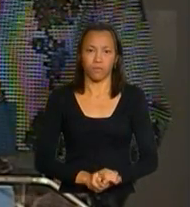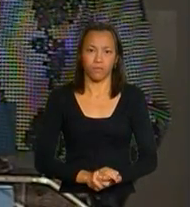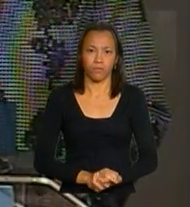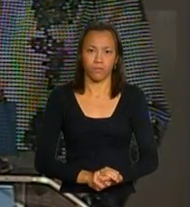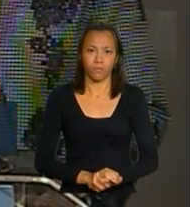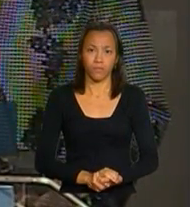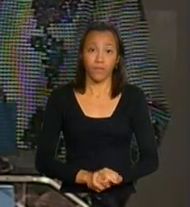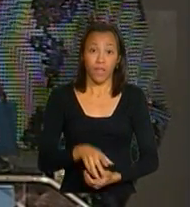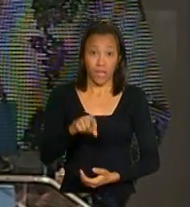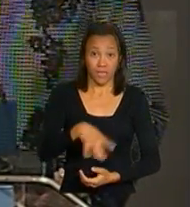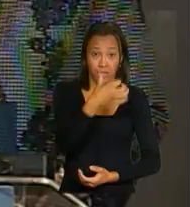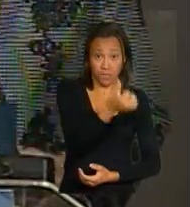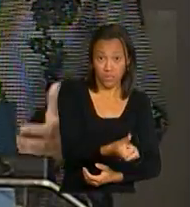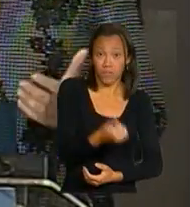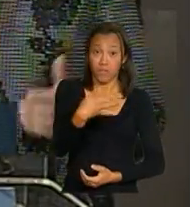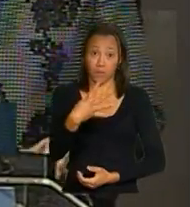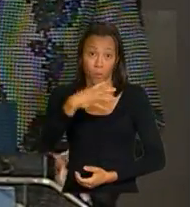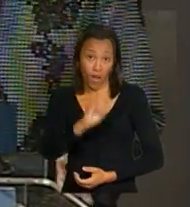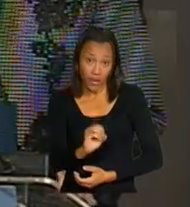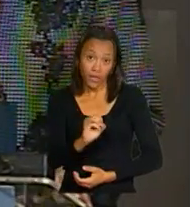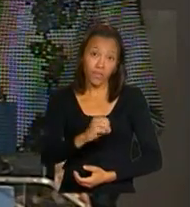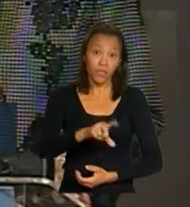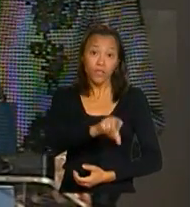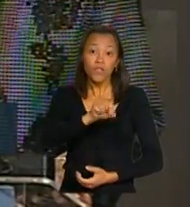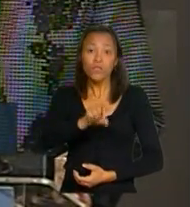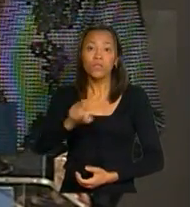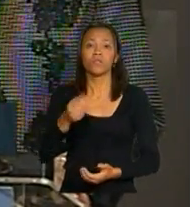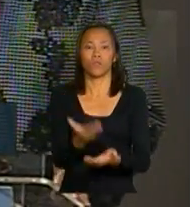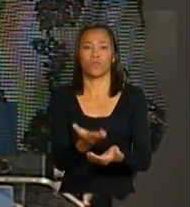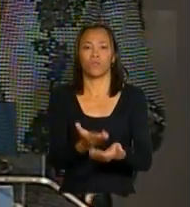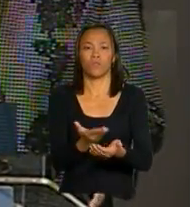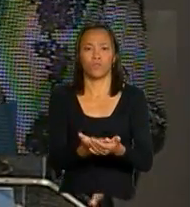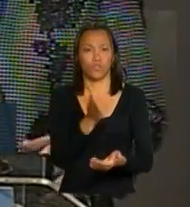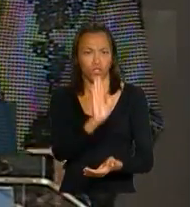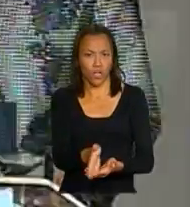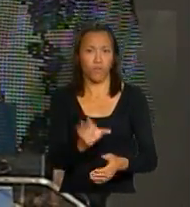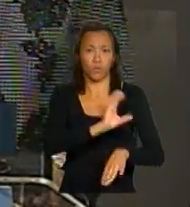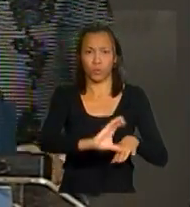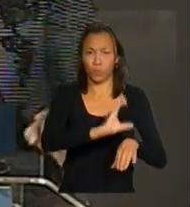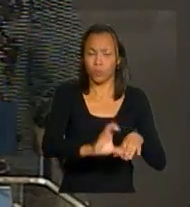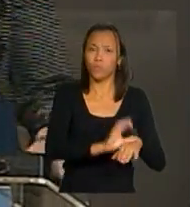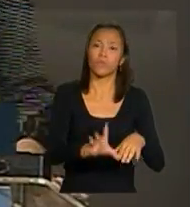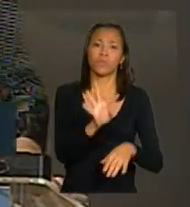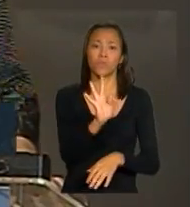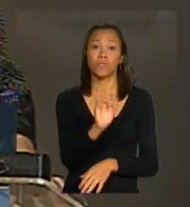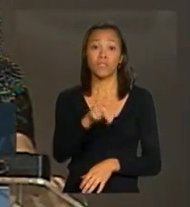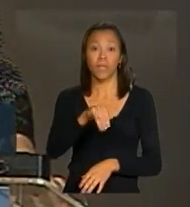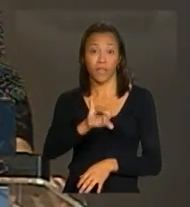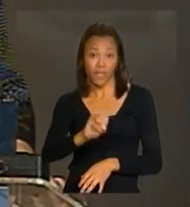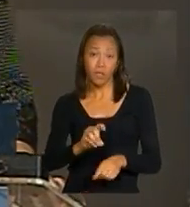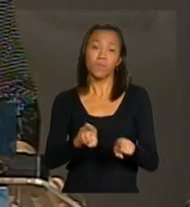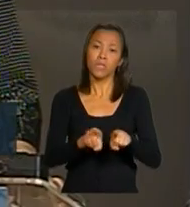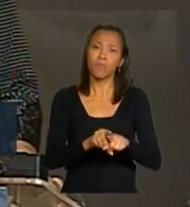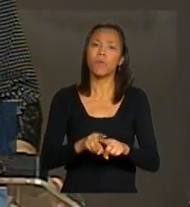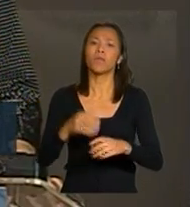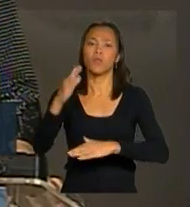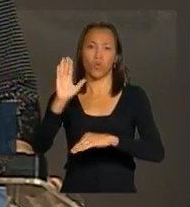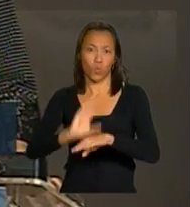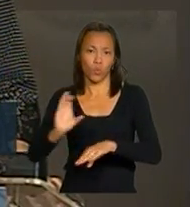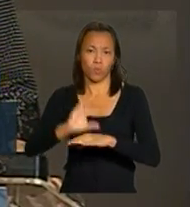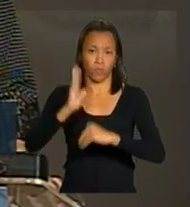Esses 640 estudantes que foram selecionados dos cursos técnicos e profissionalizantes do